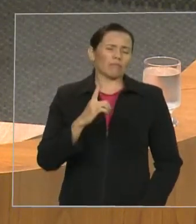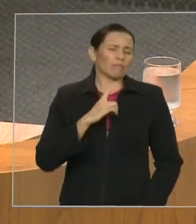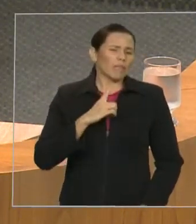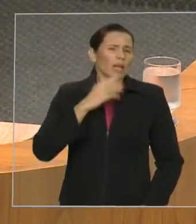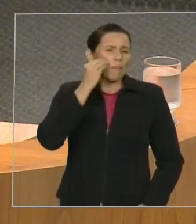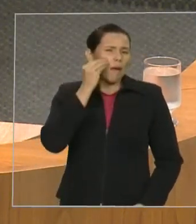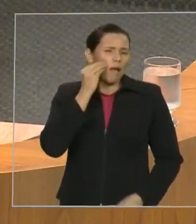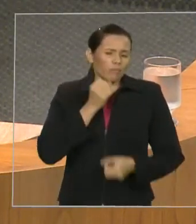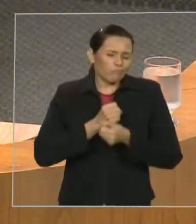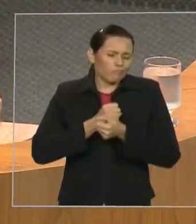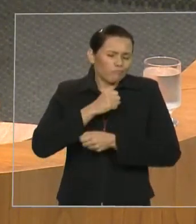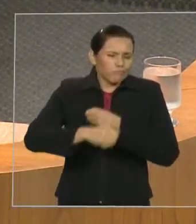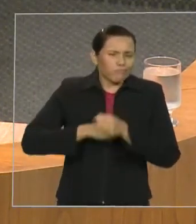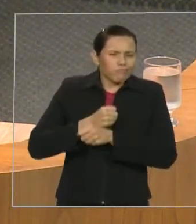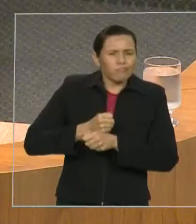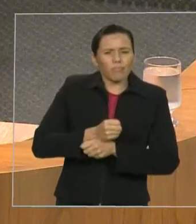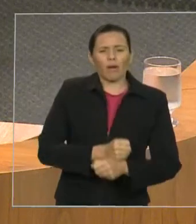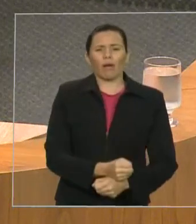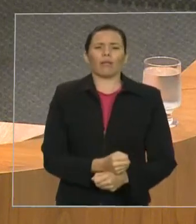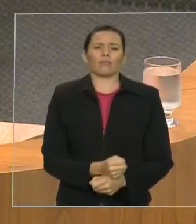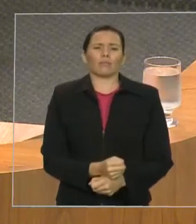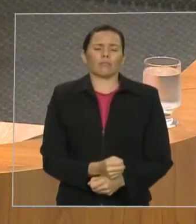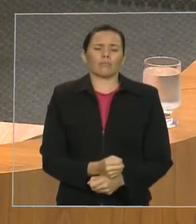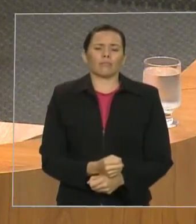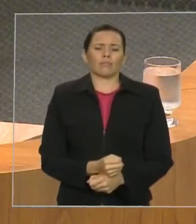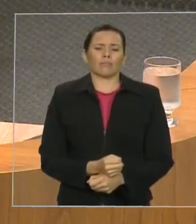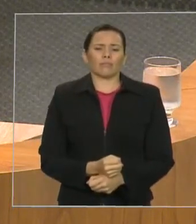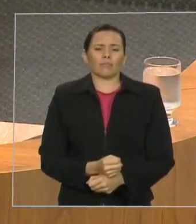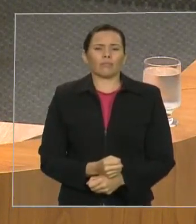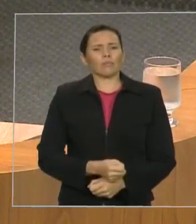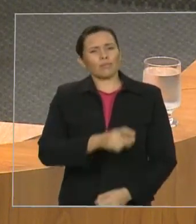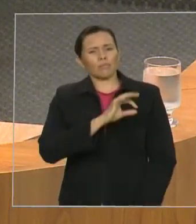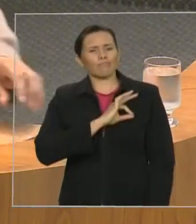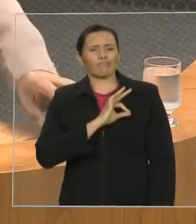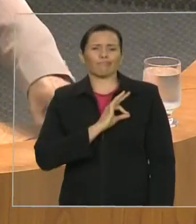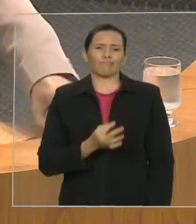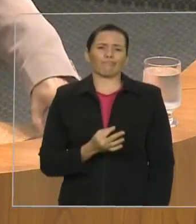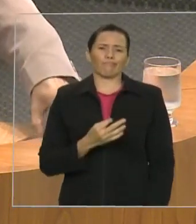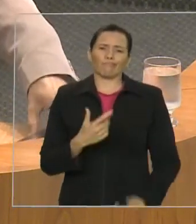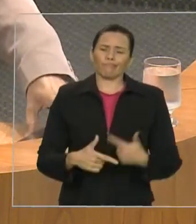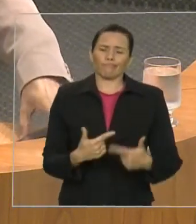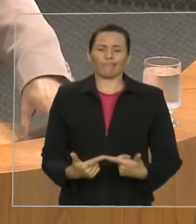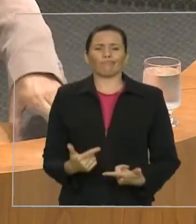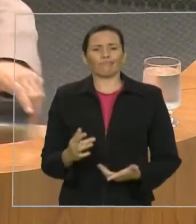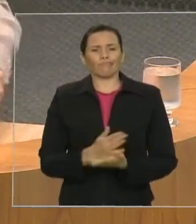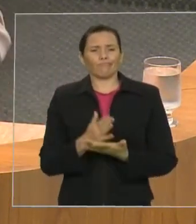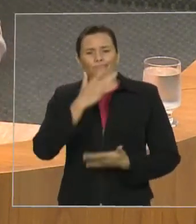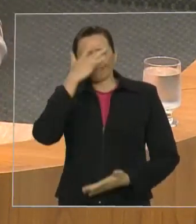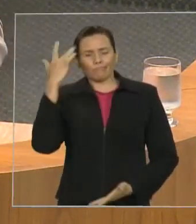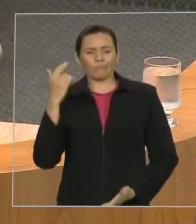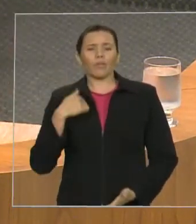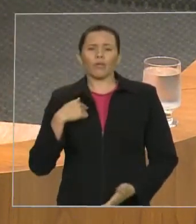de praças e oficiais de carreira da briosa Polícia Militar. Deputado Hélito, em defesa da Polícia Militar do Estado do Maranhão.